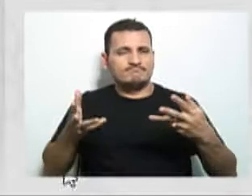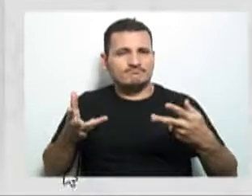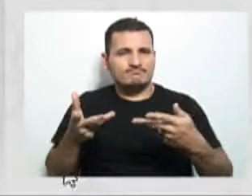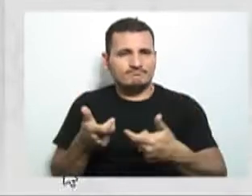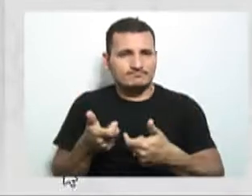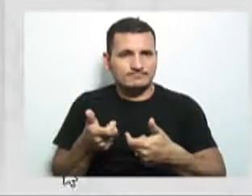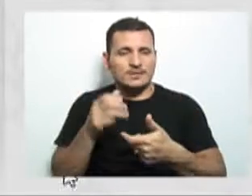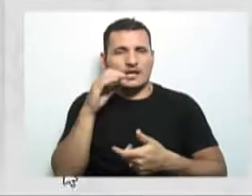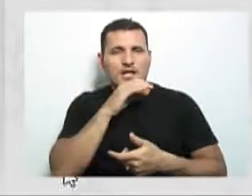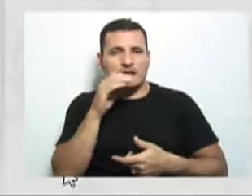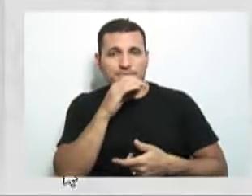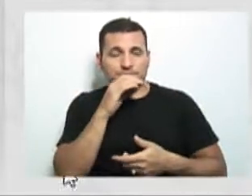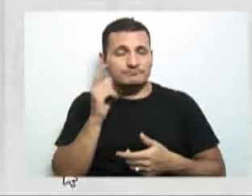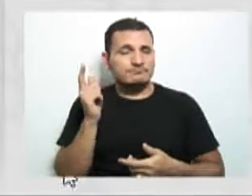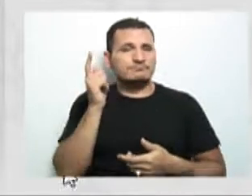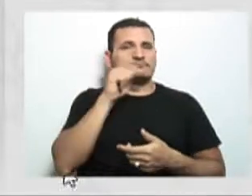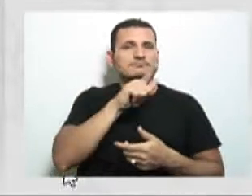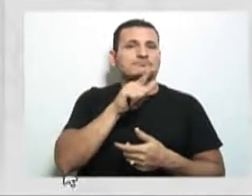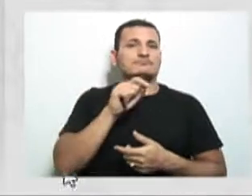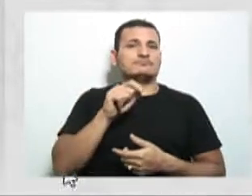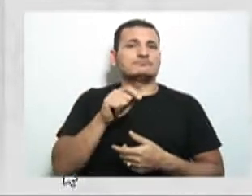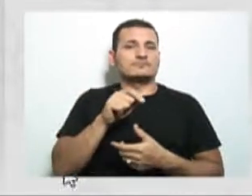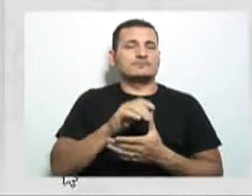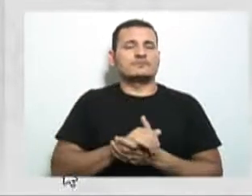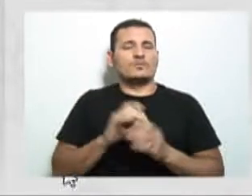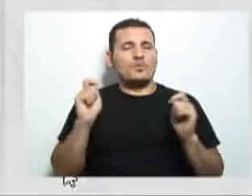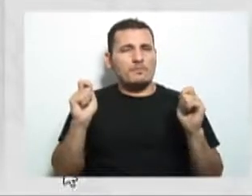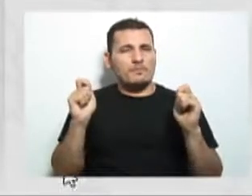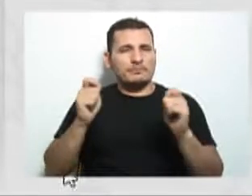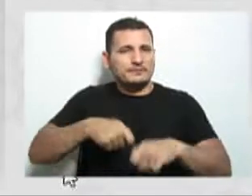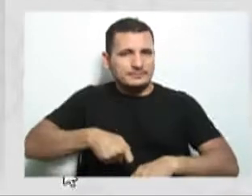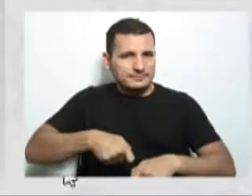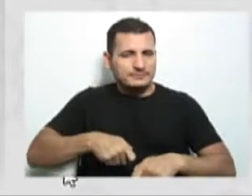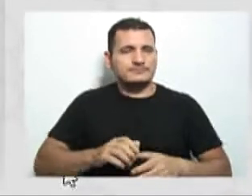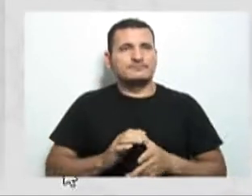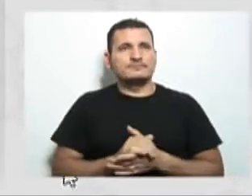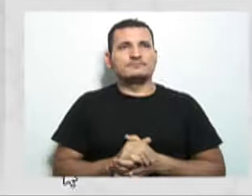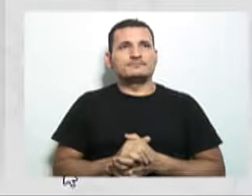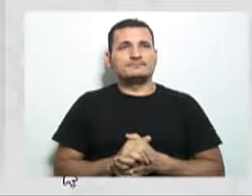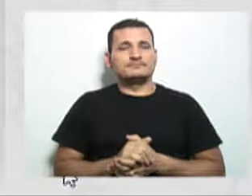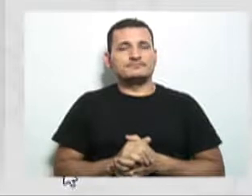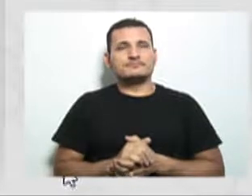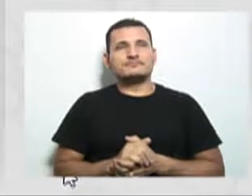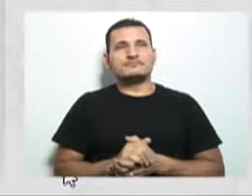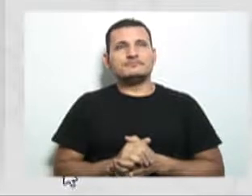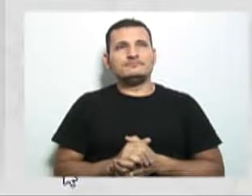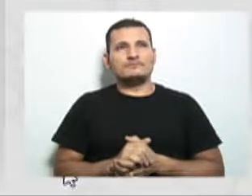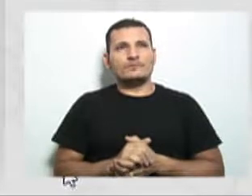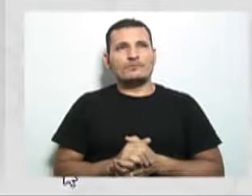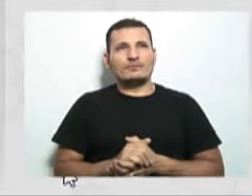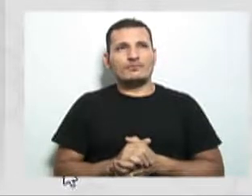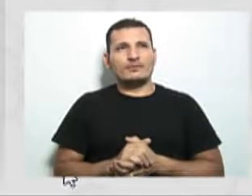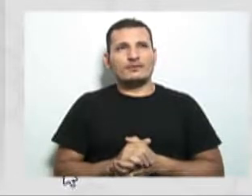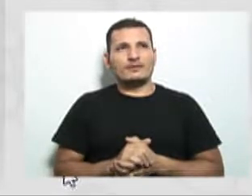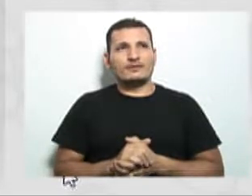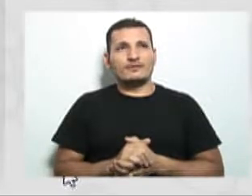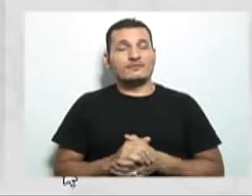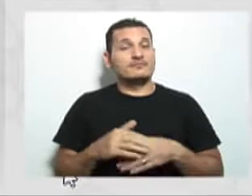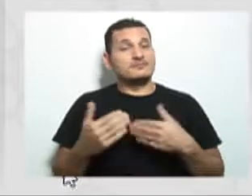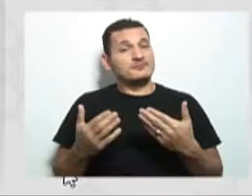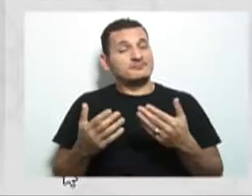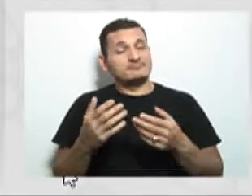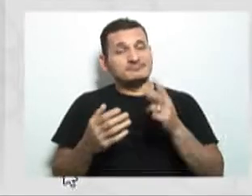eficiente para conseguir realmente uma competência. Beleza, então? E olha, poxa vida, eu espero que